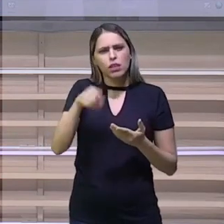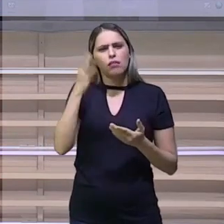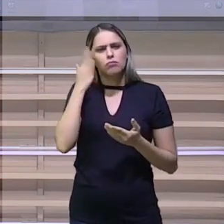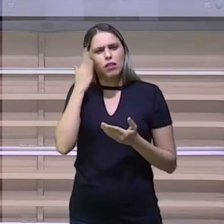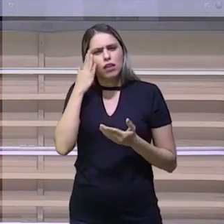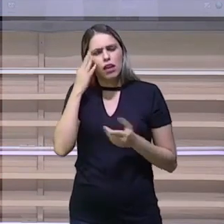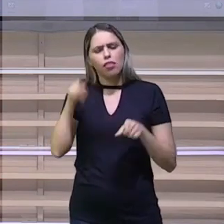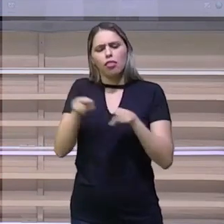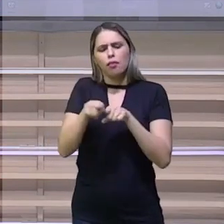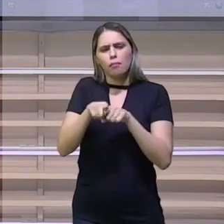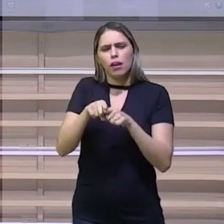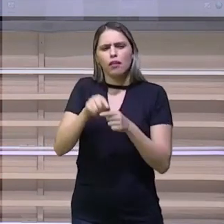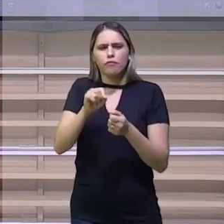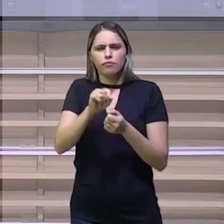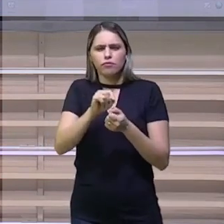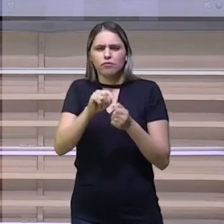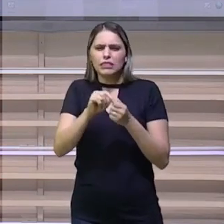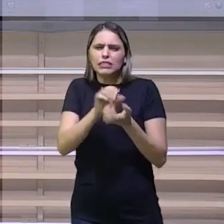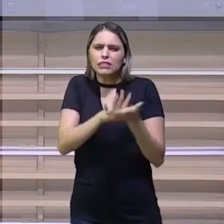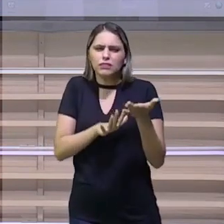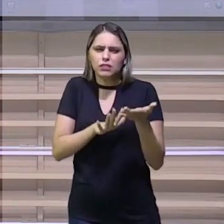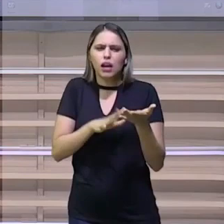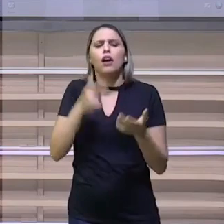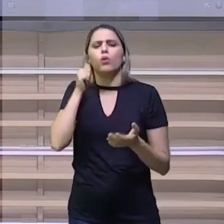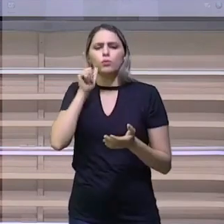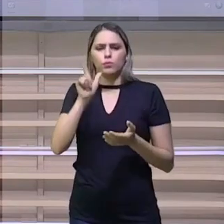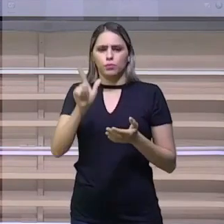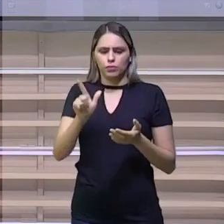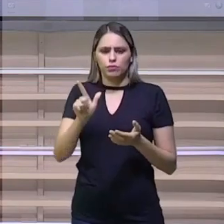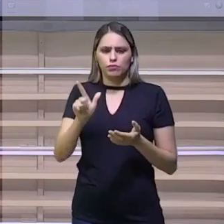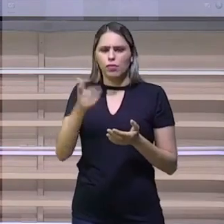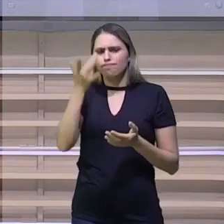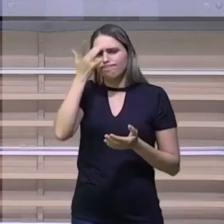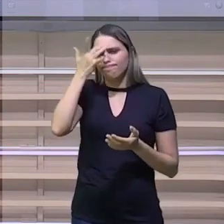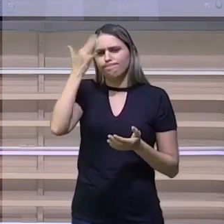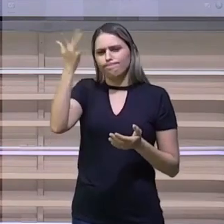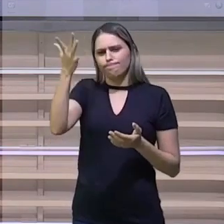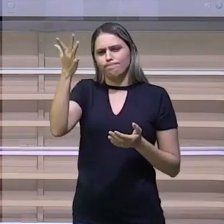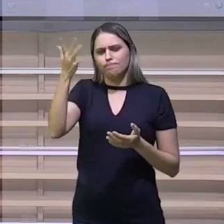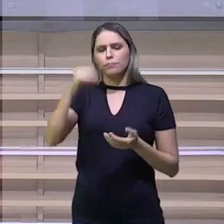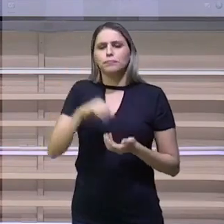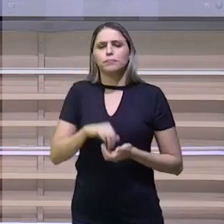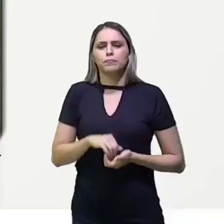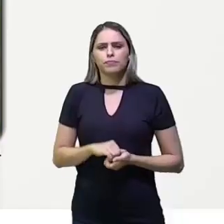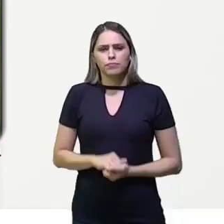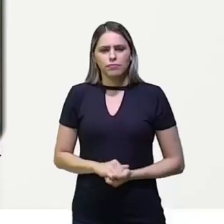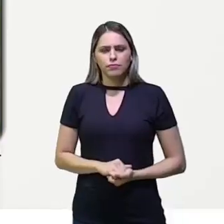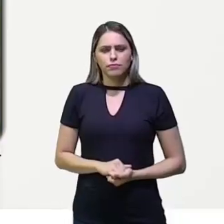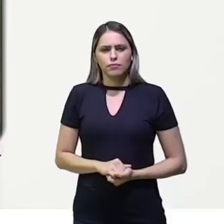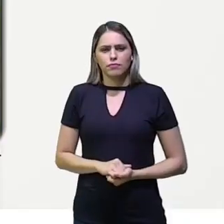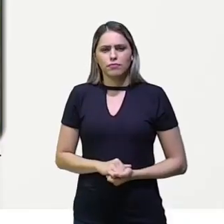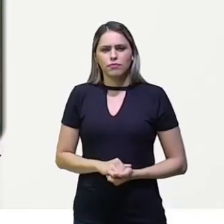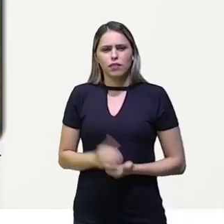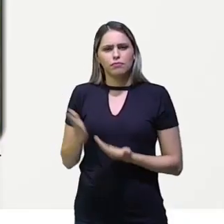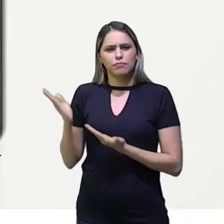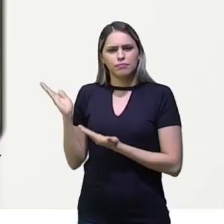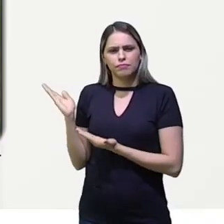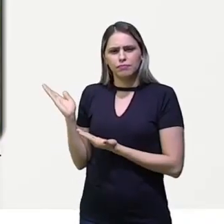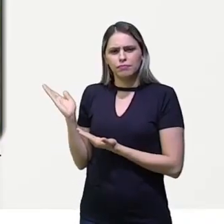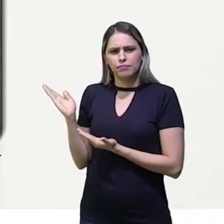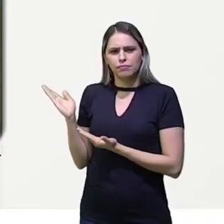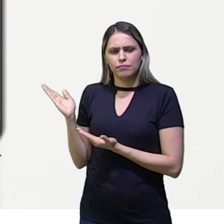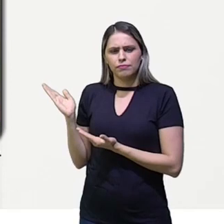nossas atividades. Vai conseguir aprender com muito mais facilidade. Então vamos mostrar a bolinha de gude.